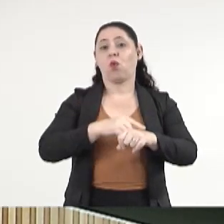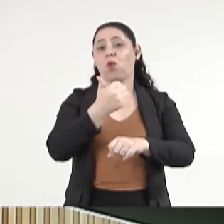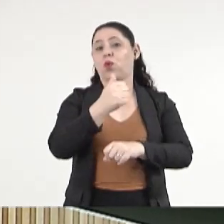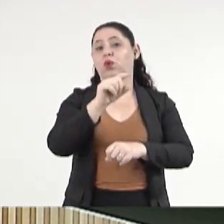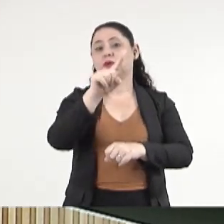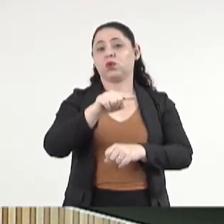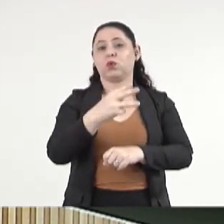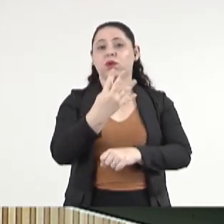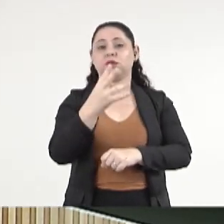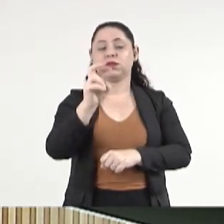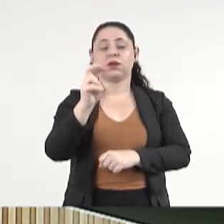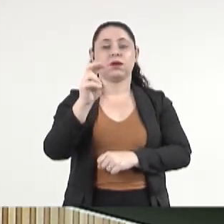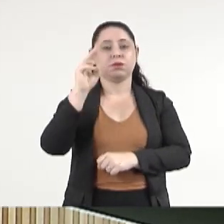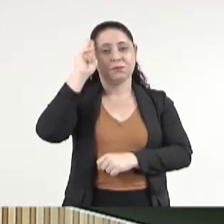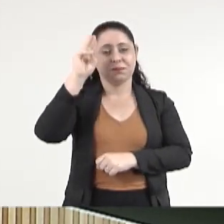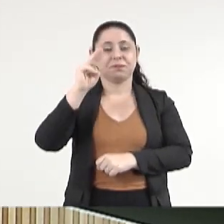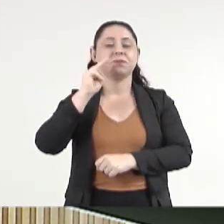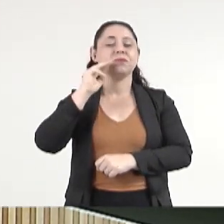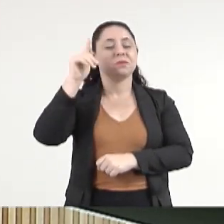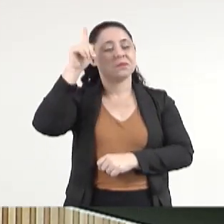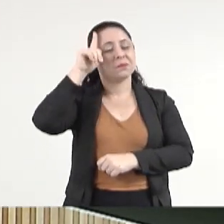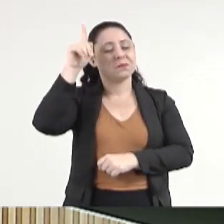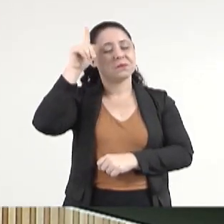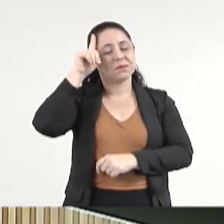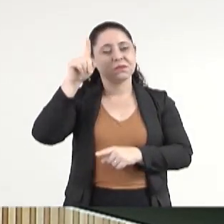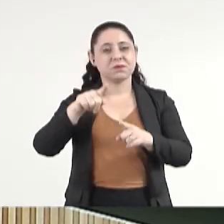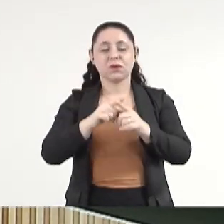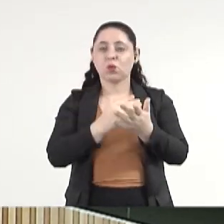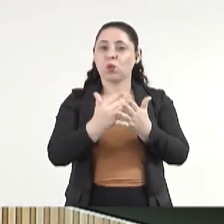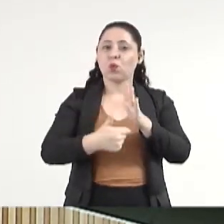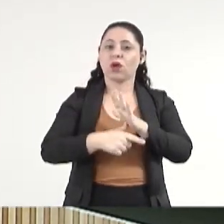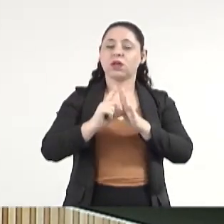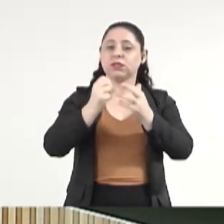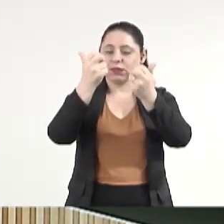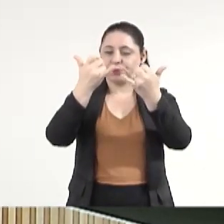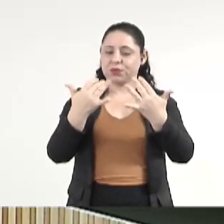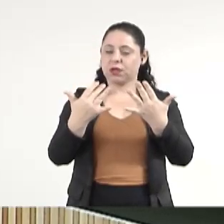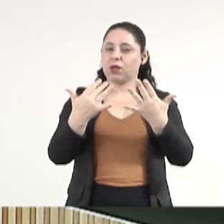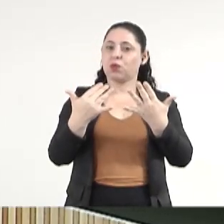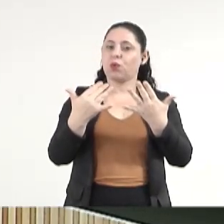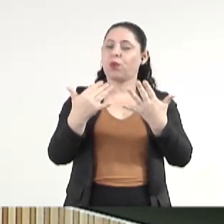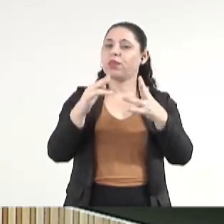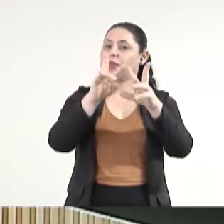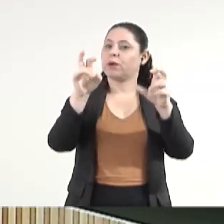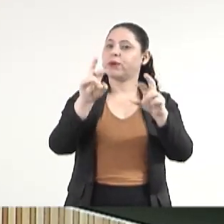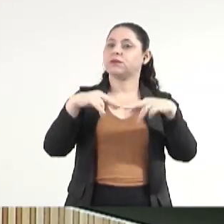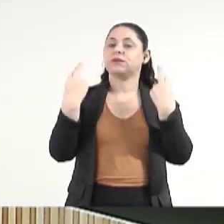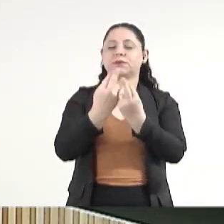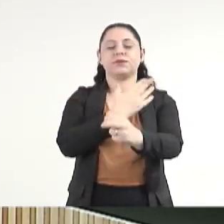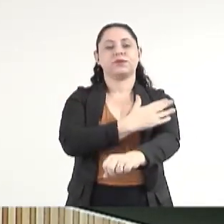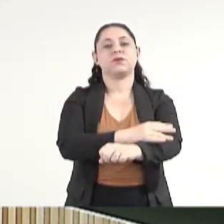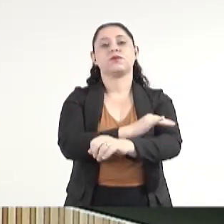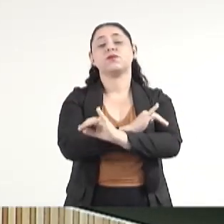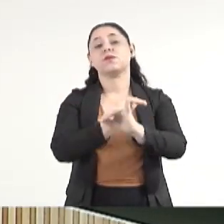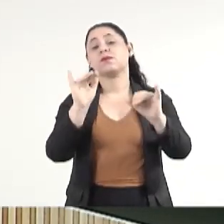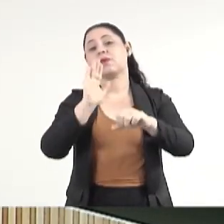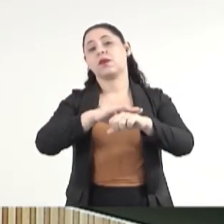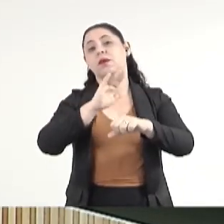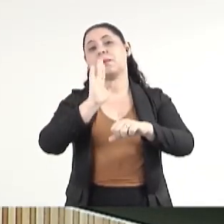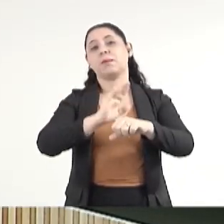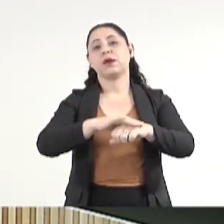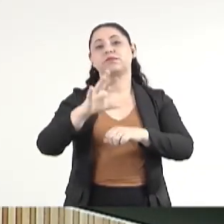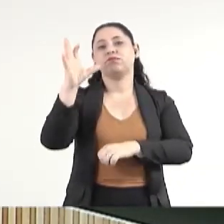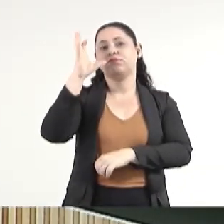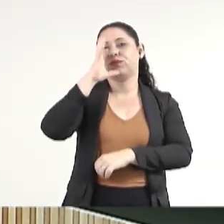às 8h45, com a Maritê Kogo e o Gustavo Fax, já antecipando que deve ser assunto da sessão plenária. Outras notícias